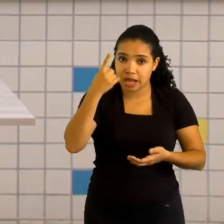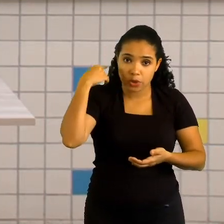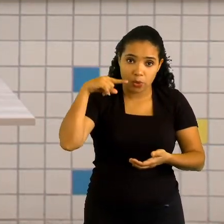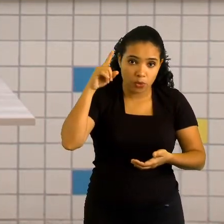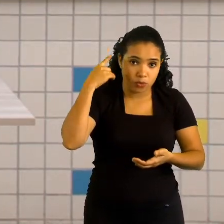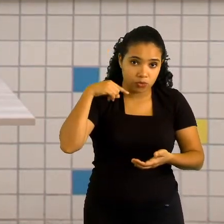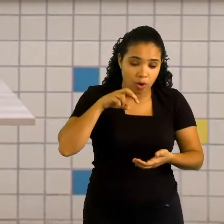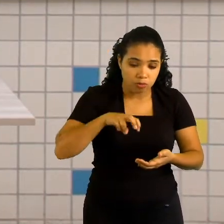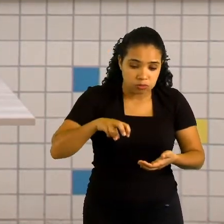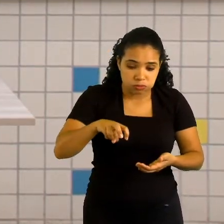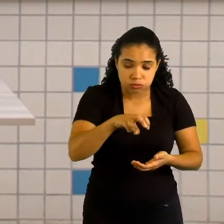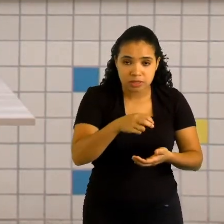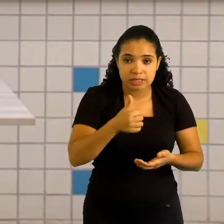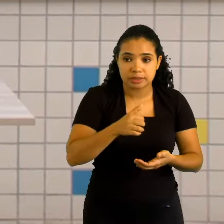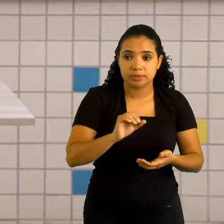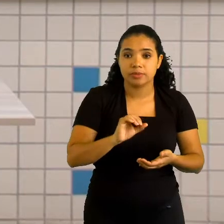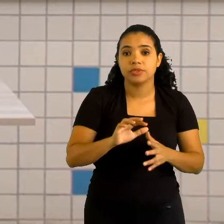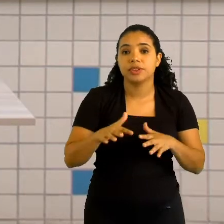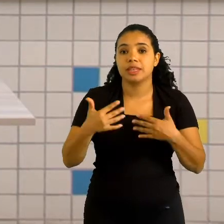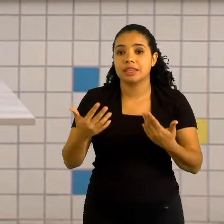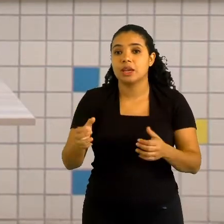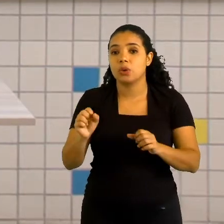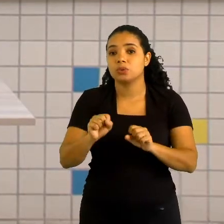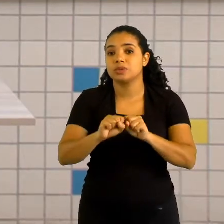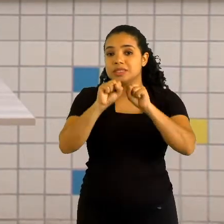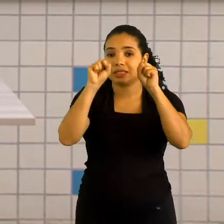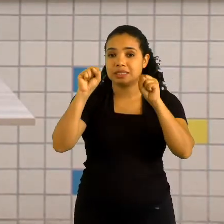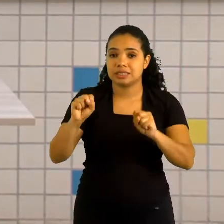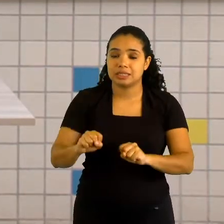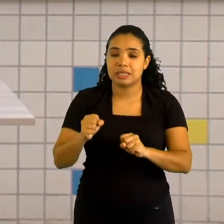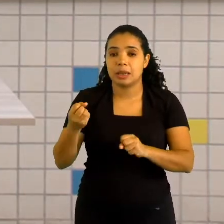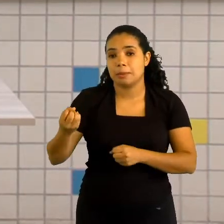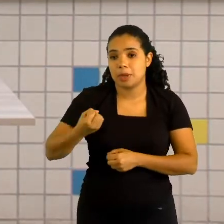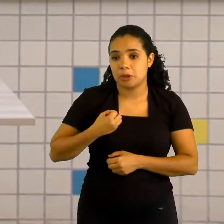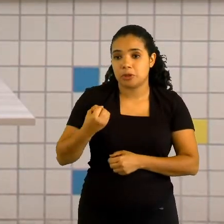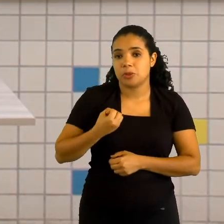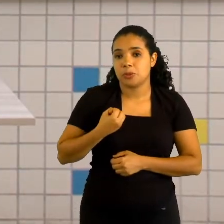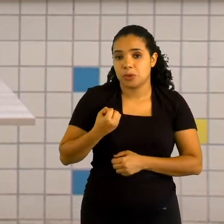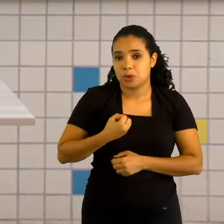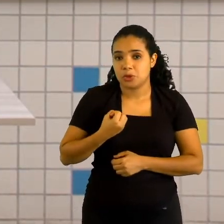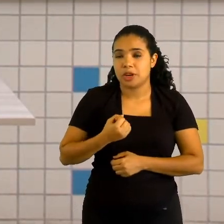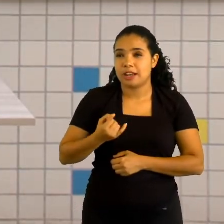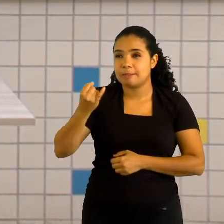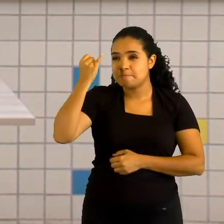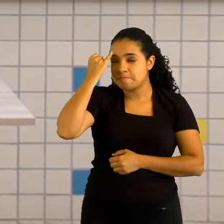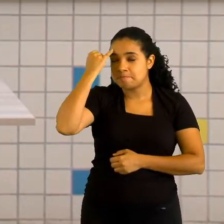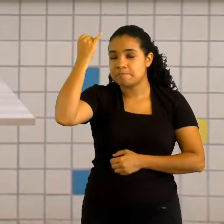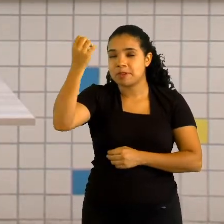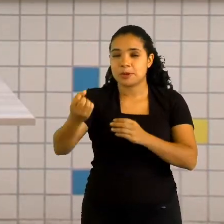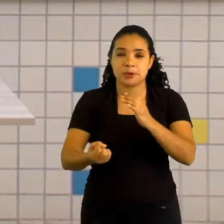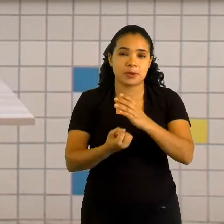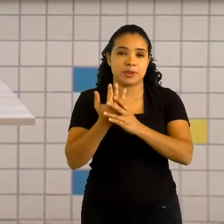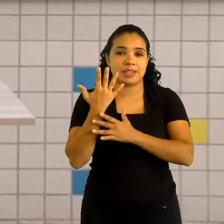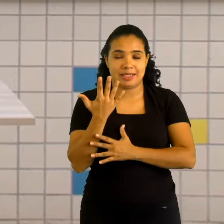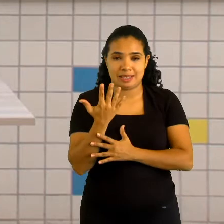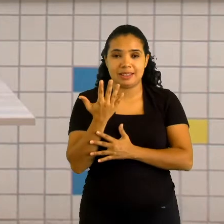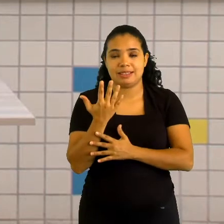ovelhinhas. E assim, o nosso sistema de numeração foi inventado, passou a ser inventado,